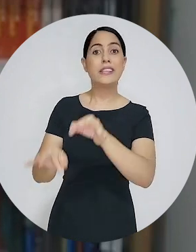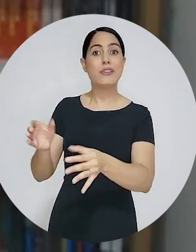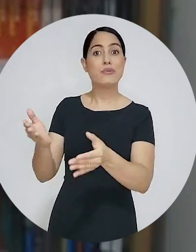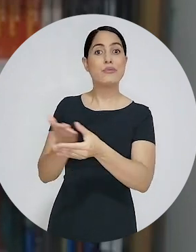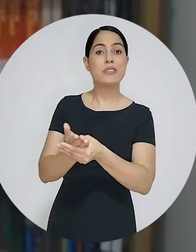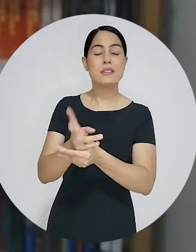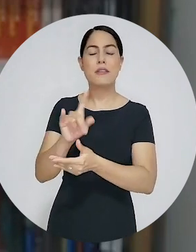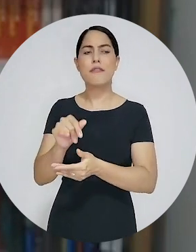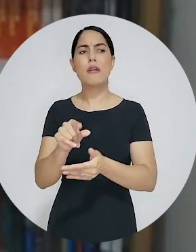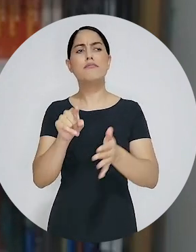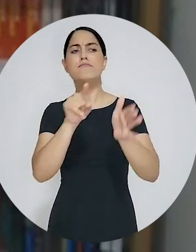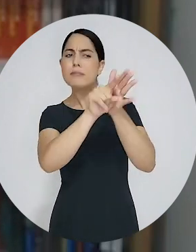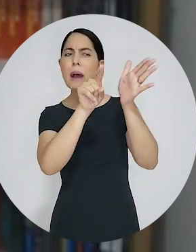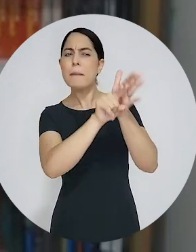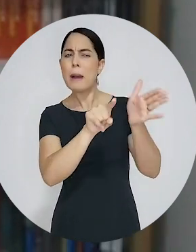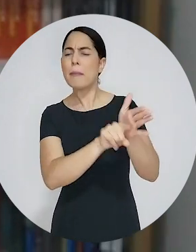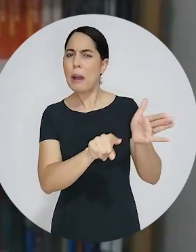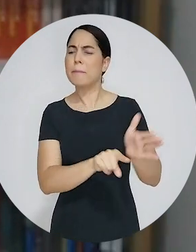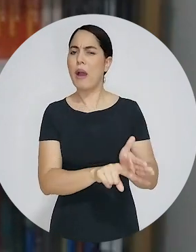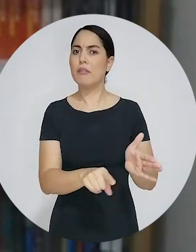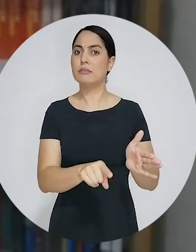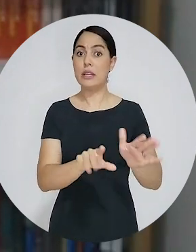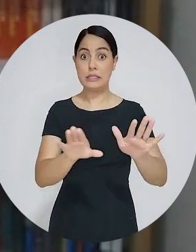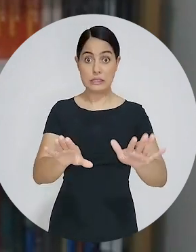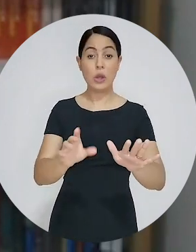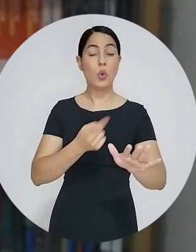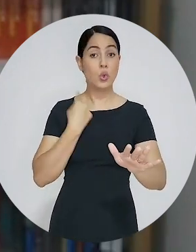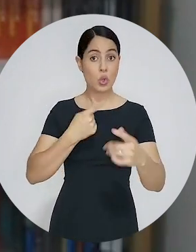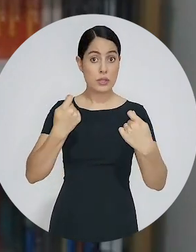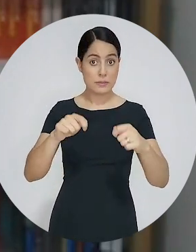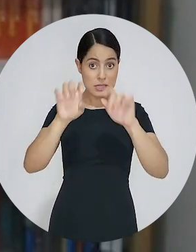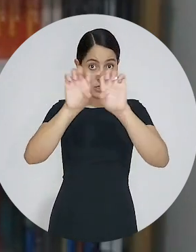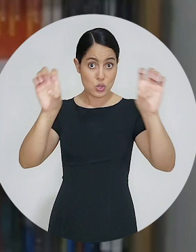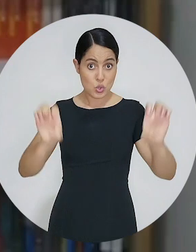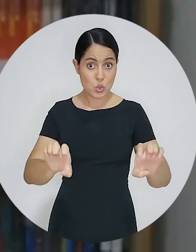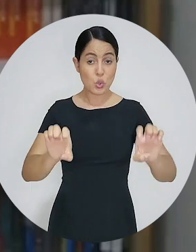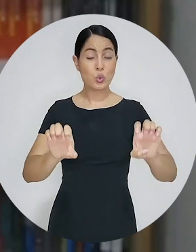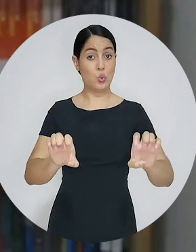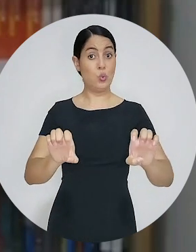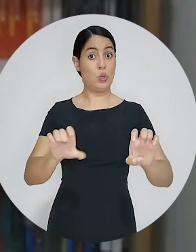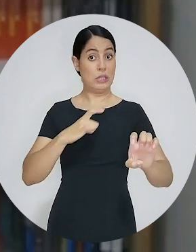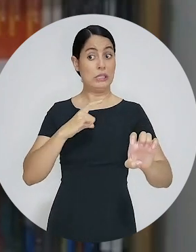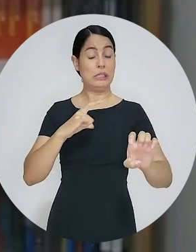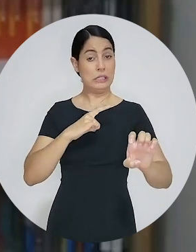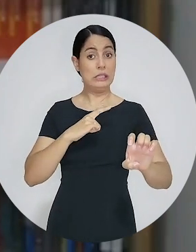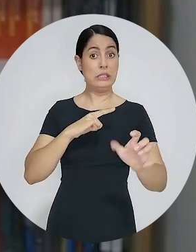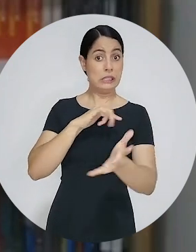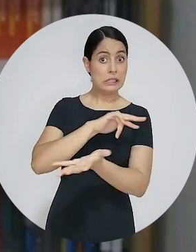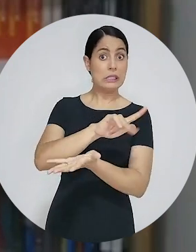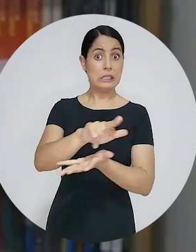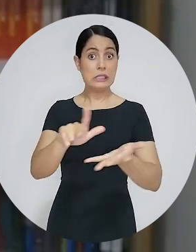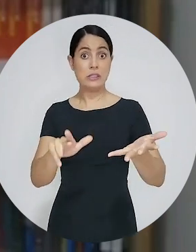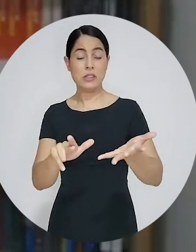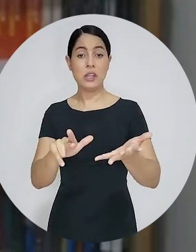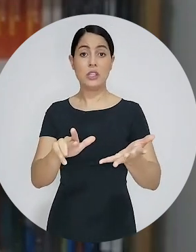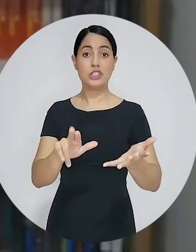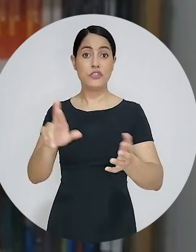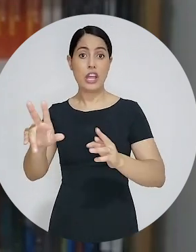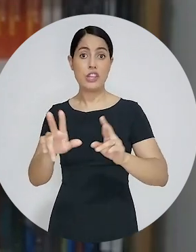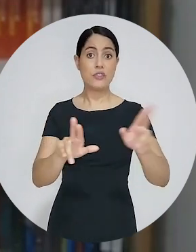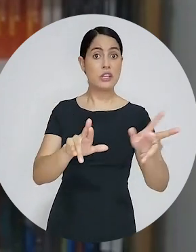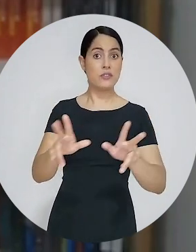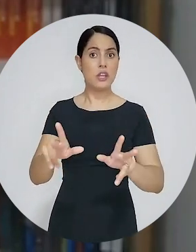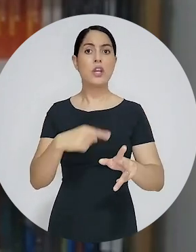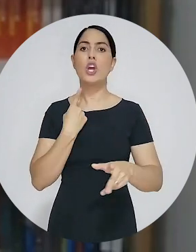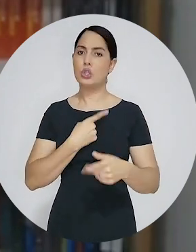ser questionados judicialmente. Então, acho que esse é um ponto do arcabouço de controvérsias que a gente